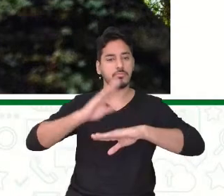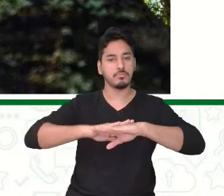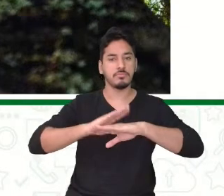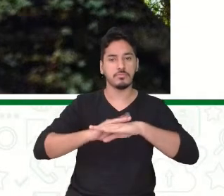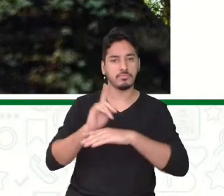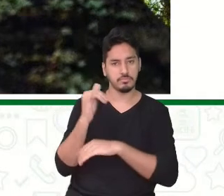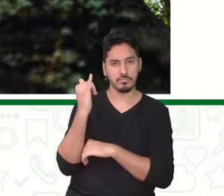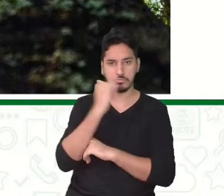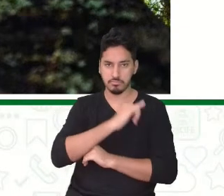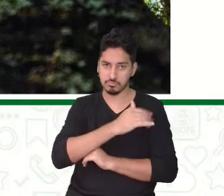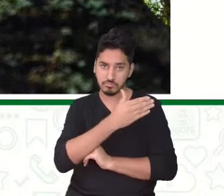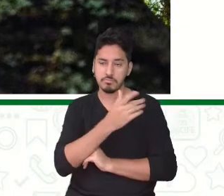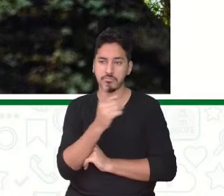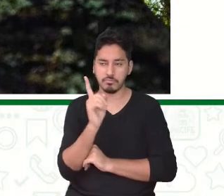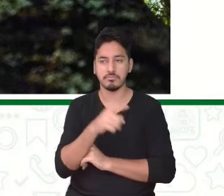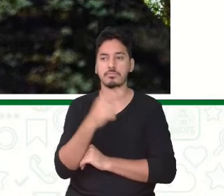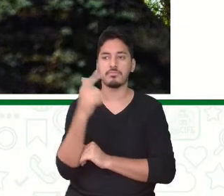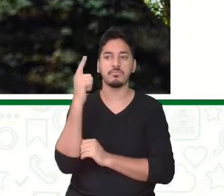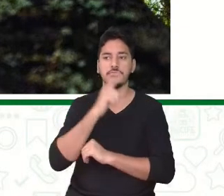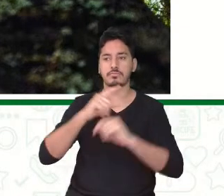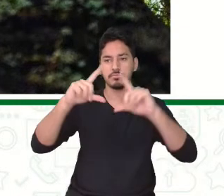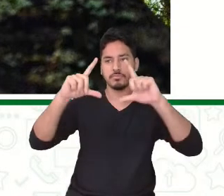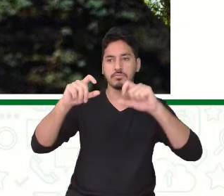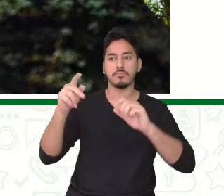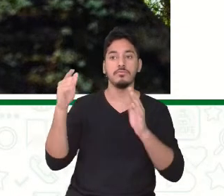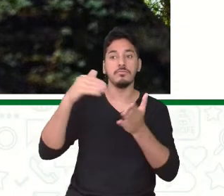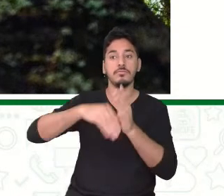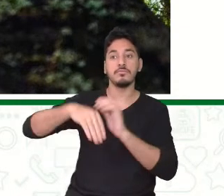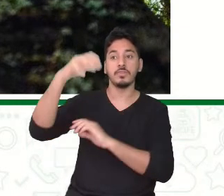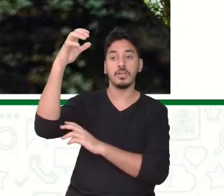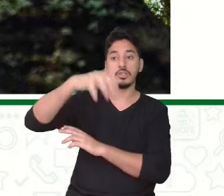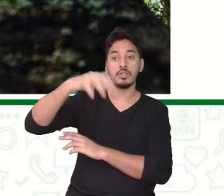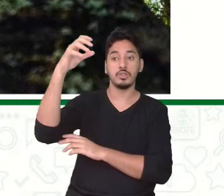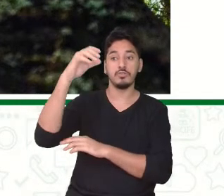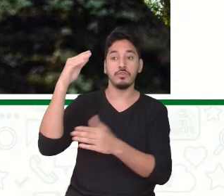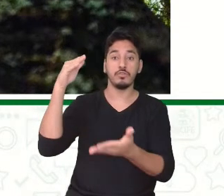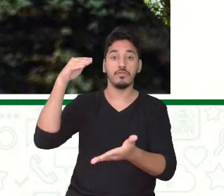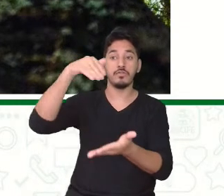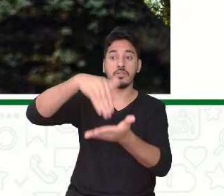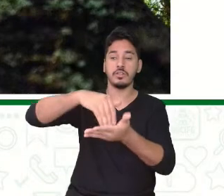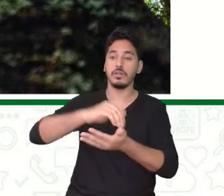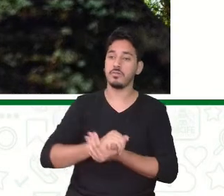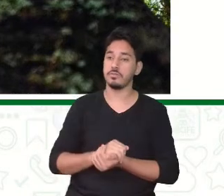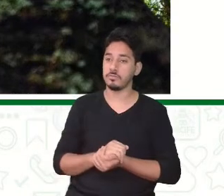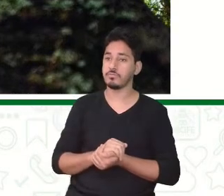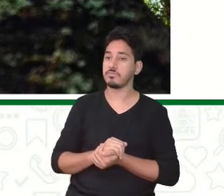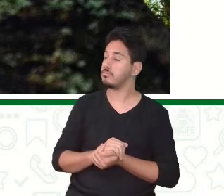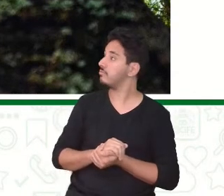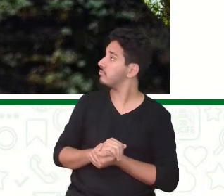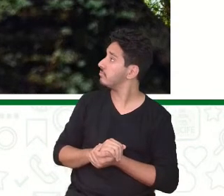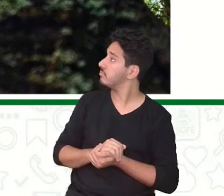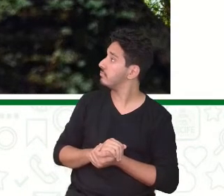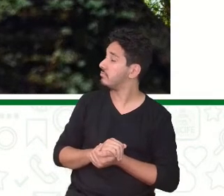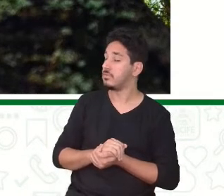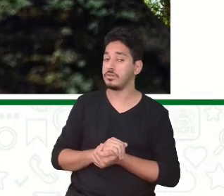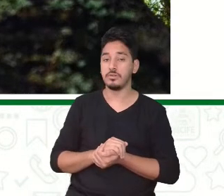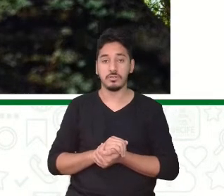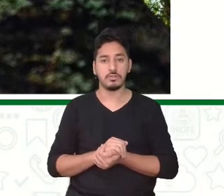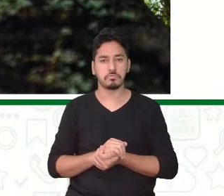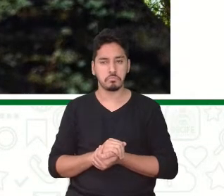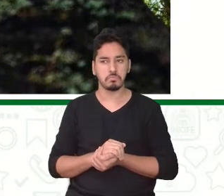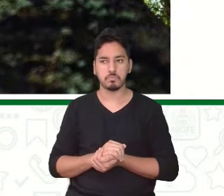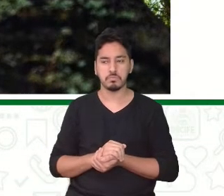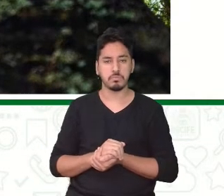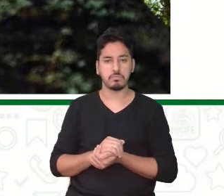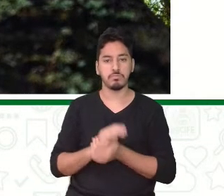não foi, Yolanda? Foi sim. Essa aí eu consegui pegar até a chuva, ó. Tá vendo lá ao fundo, é um momento na chuva, no Rio Gregório. Exatamente.